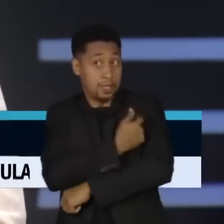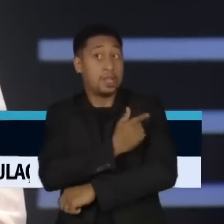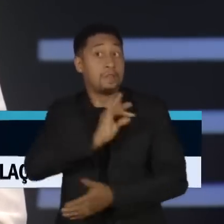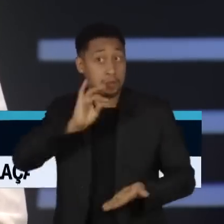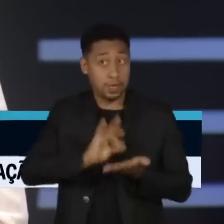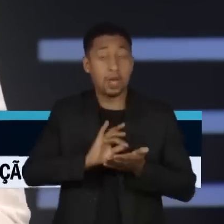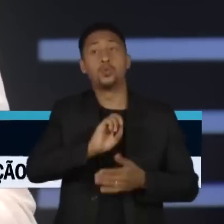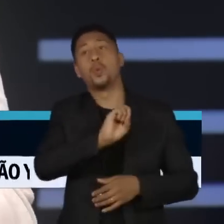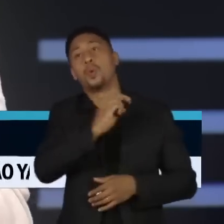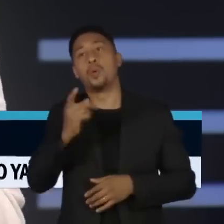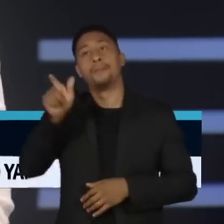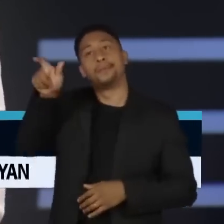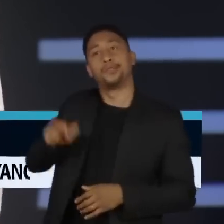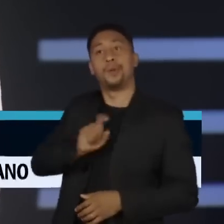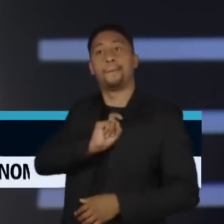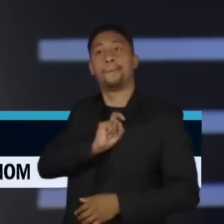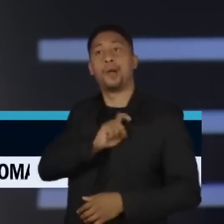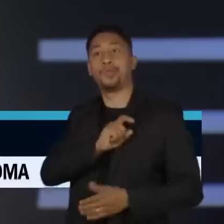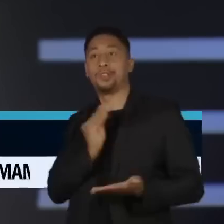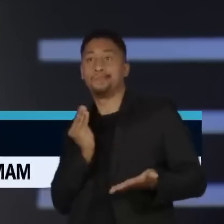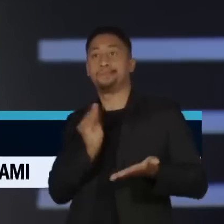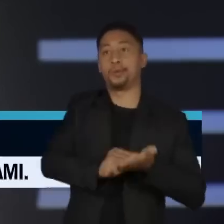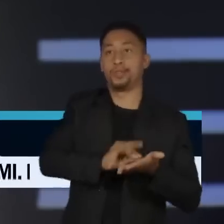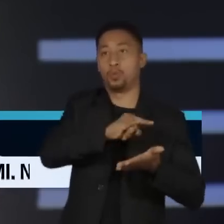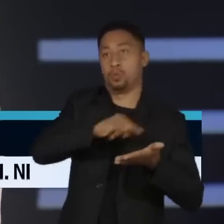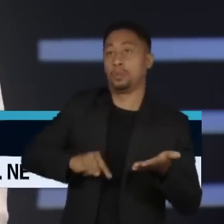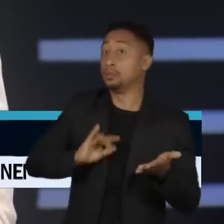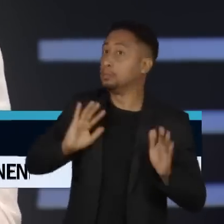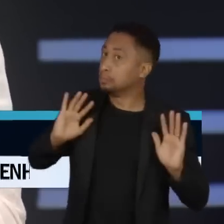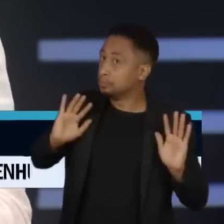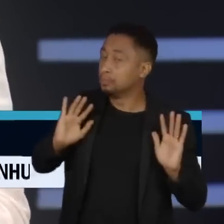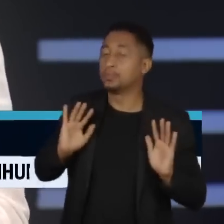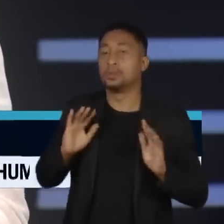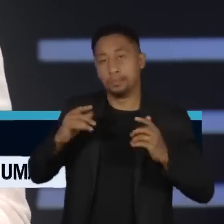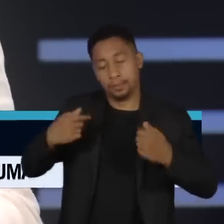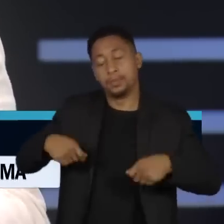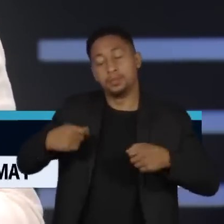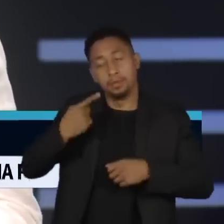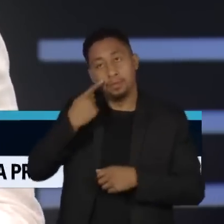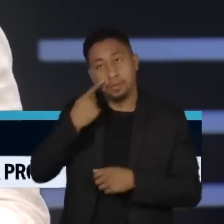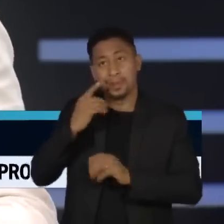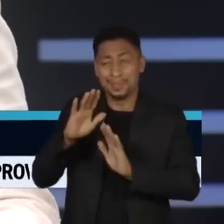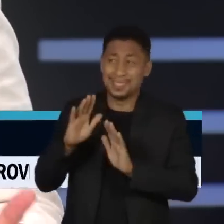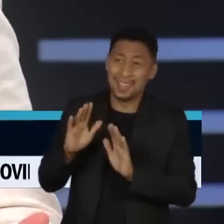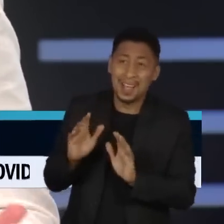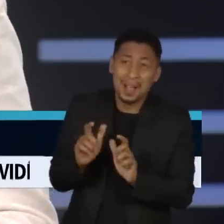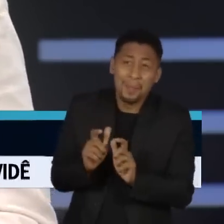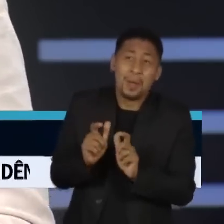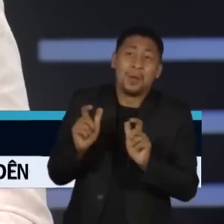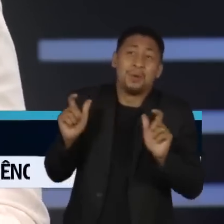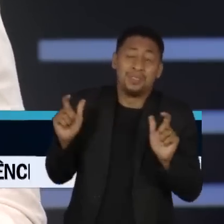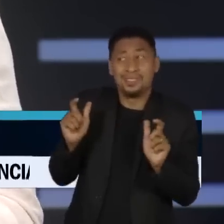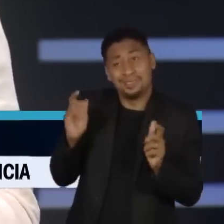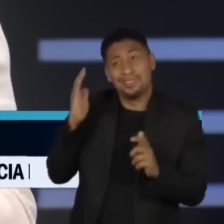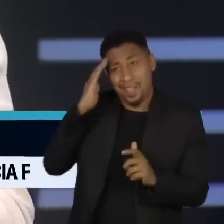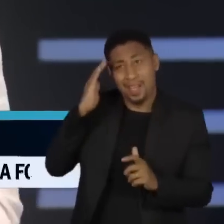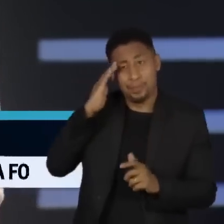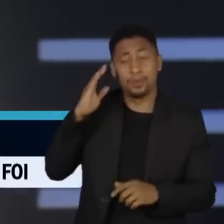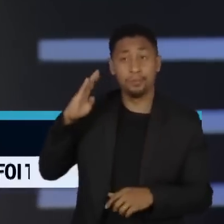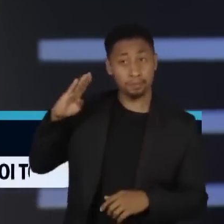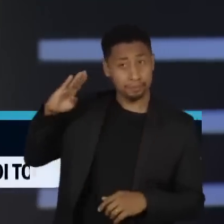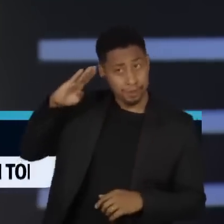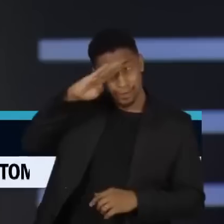colocou aqueles dados O problema é que no final das contas a gente tá tão acostumado com o bolsonaro que vamos dizer o seguinte ele